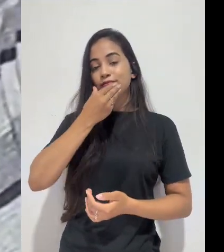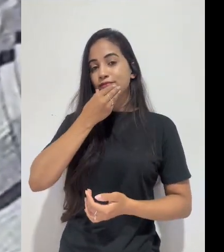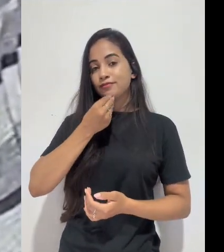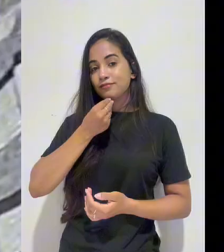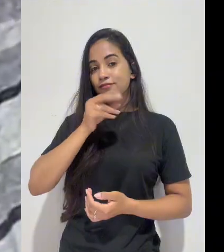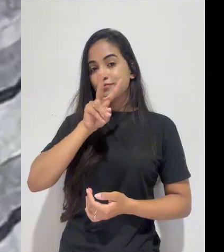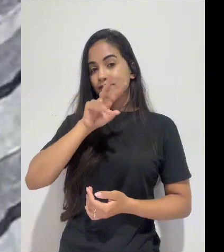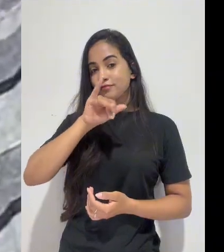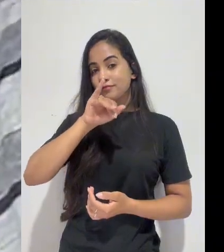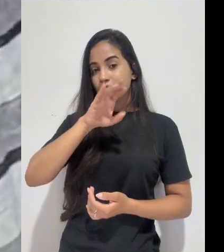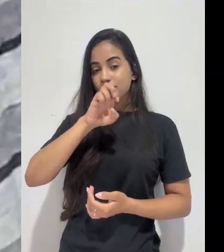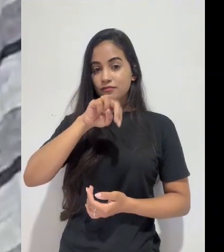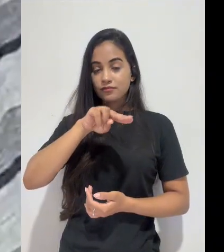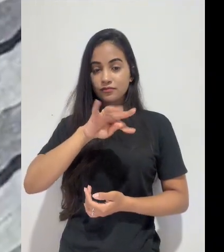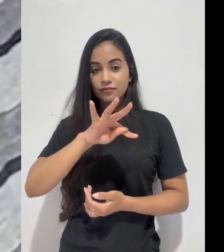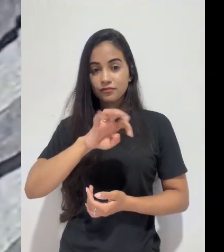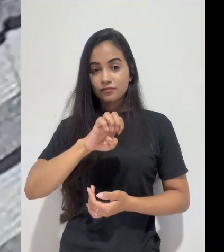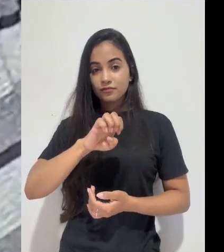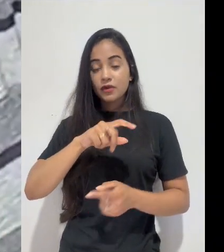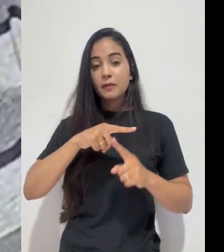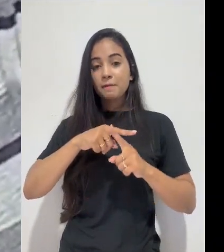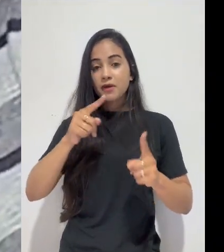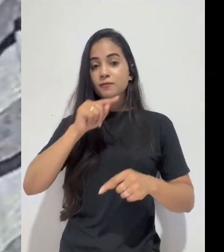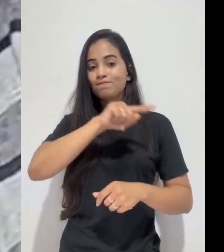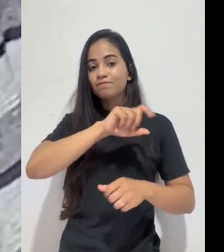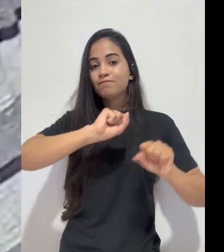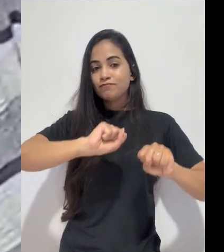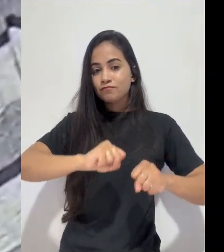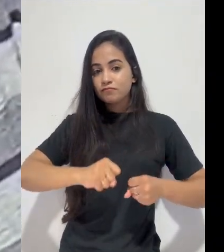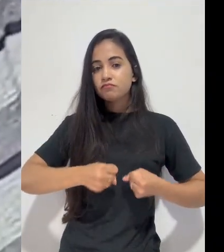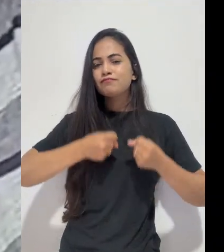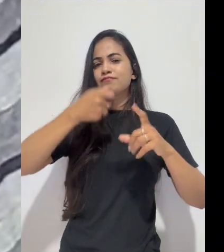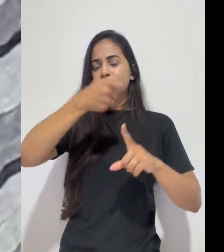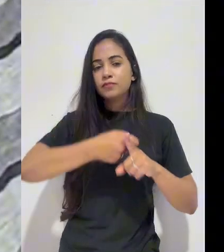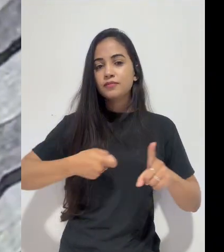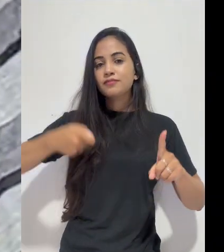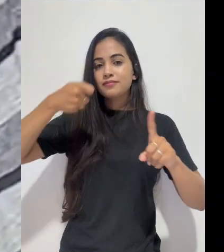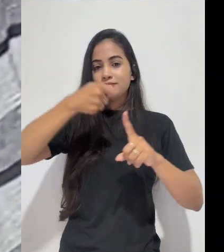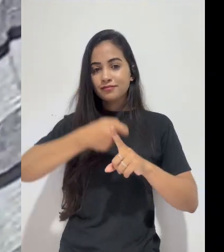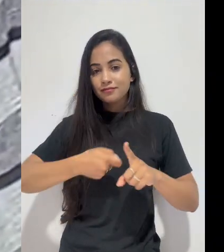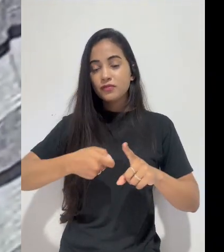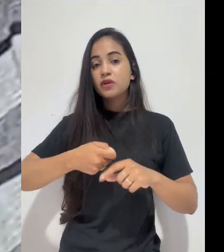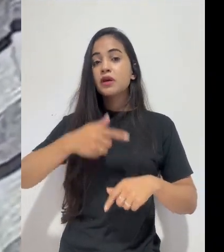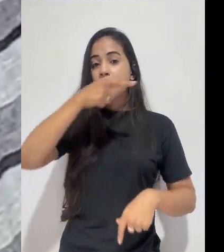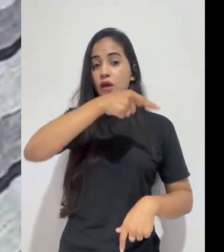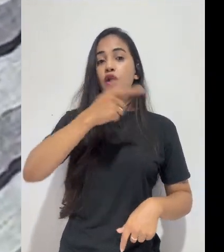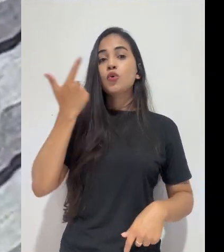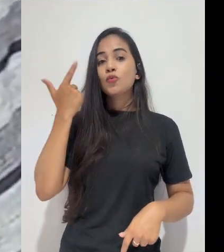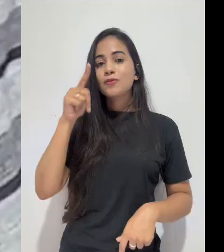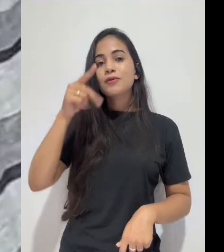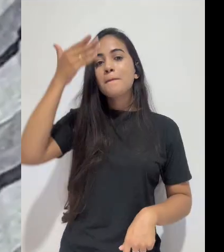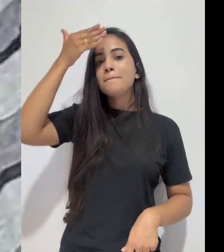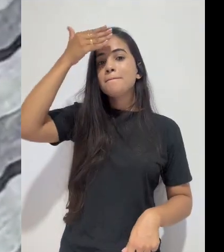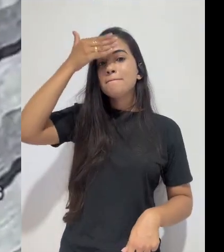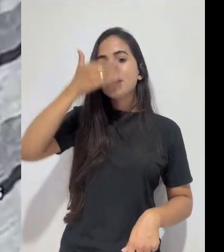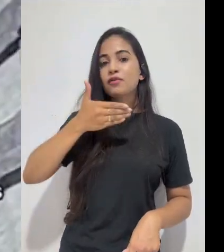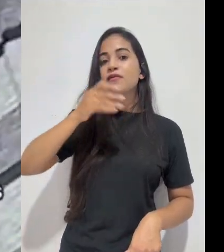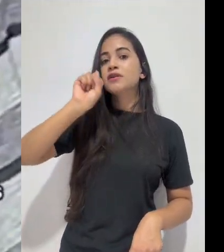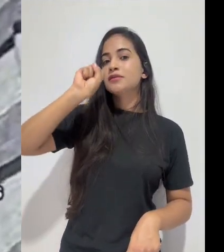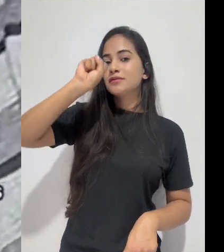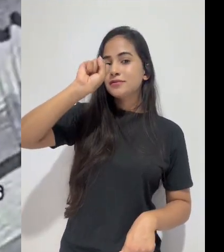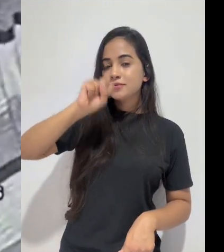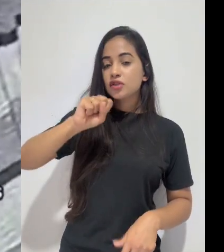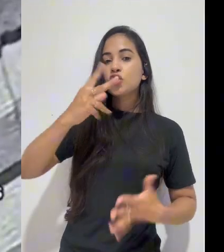tinha uma expectativa que não ia dar em nada, ok? Mas o cara mostrou uma força de vontade imensa, de querer provar aqui, ó, que